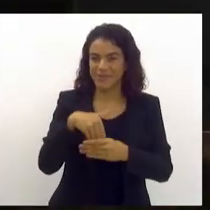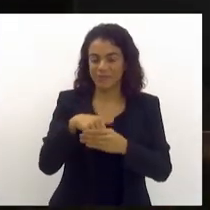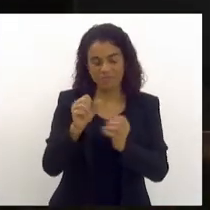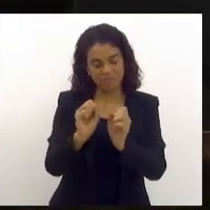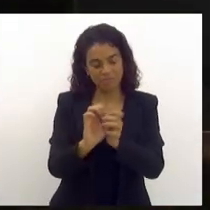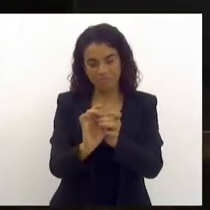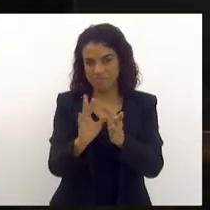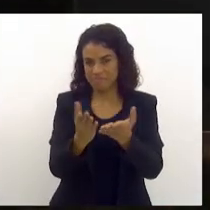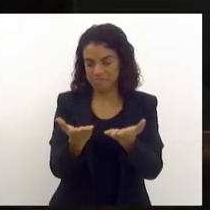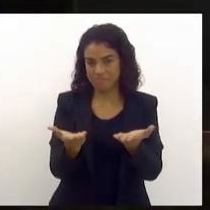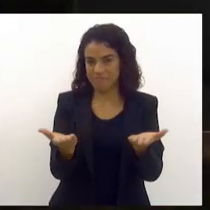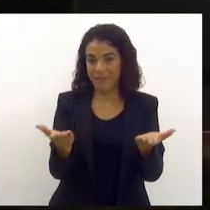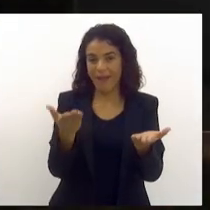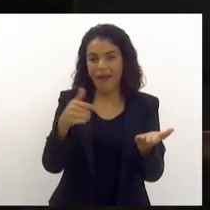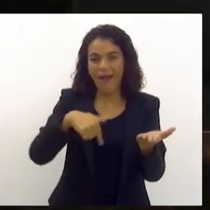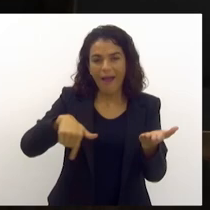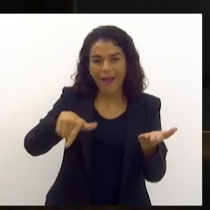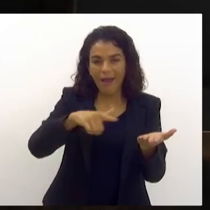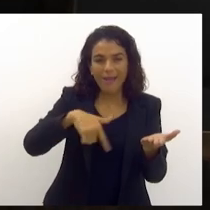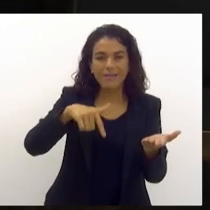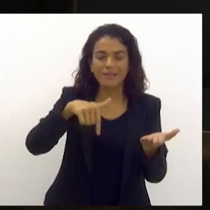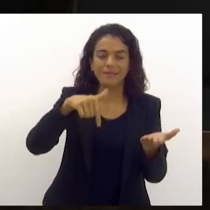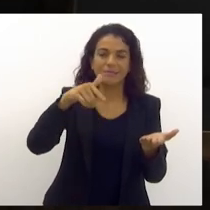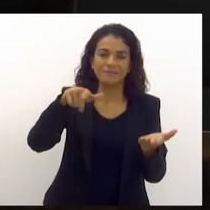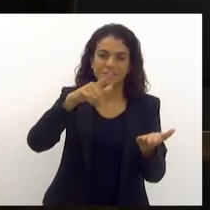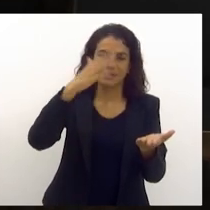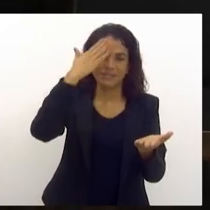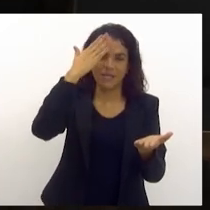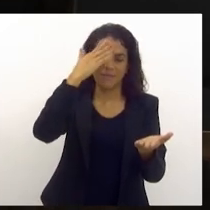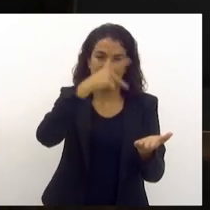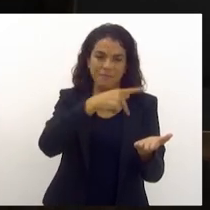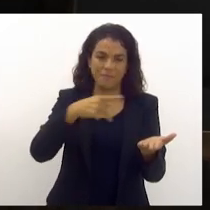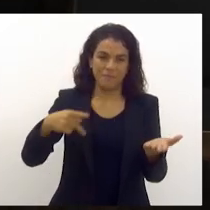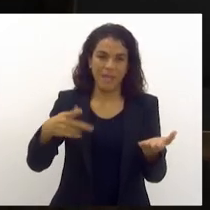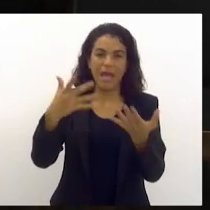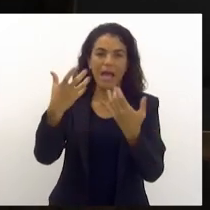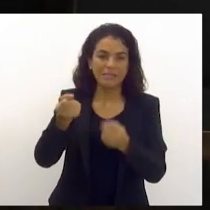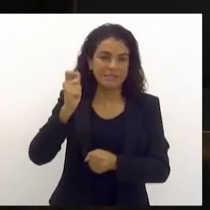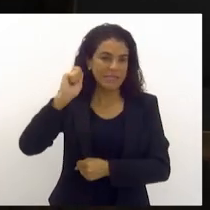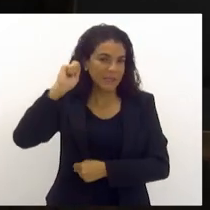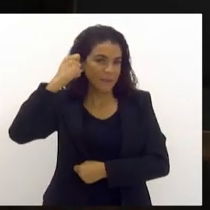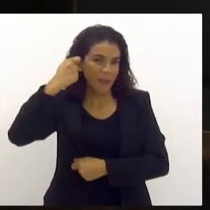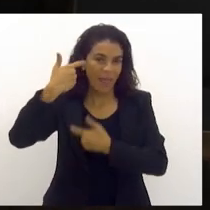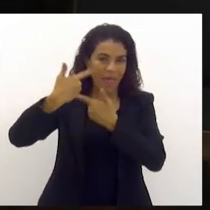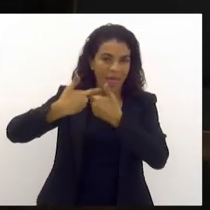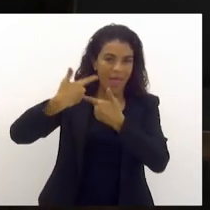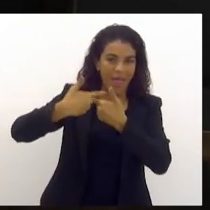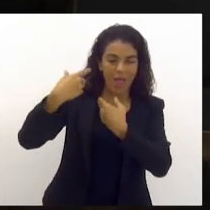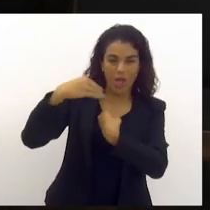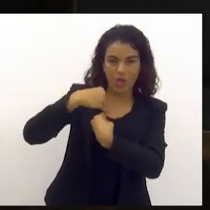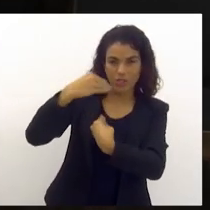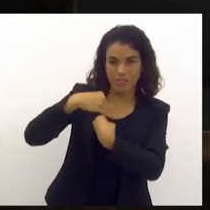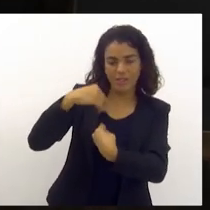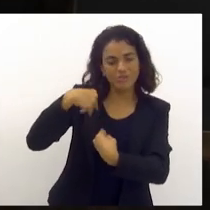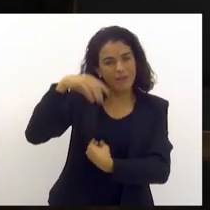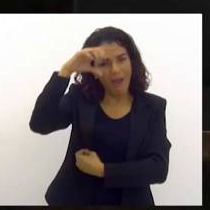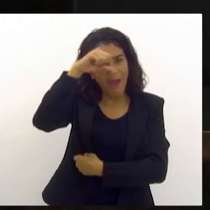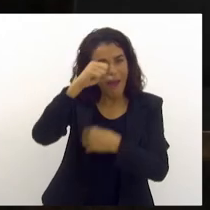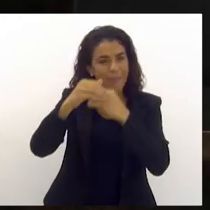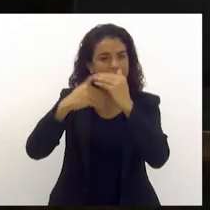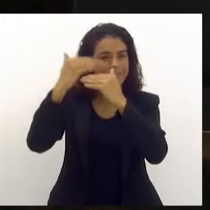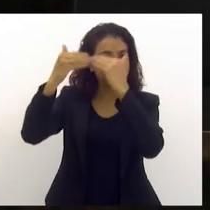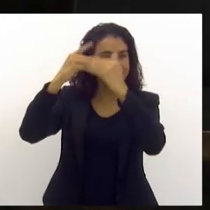está ótimo. Rapidamente. Aqui, você sabe que a gente é um presidente que aceita o puxão de orelha, conselho, a gente está aqui para aprender todo santo